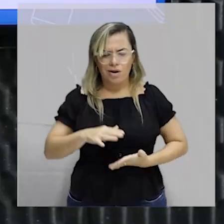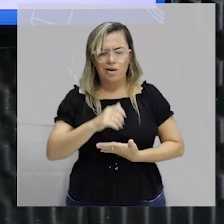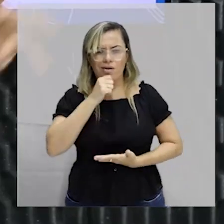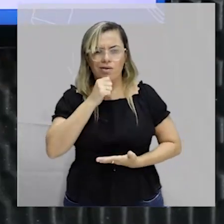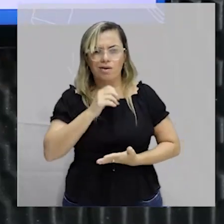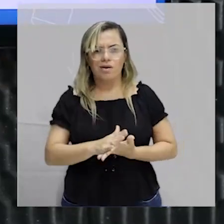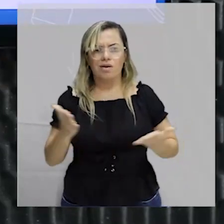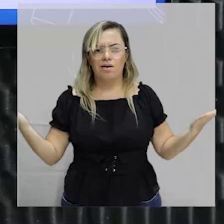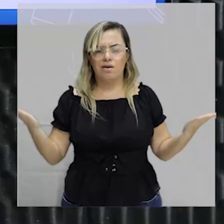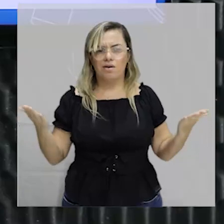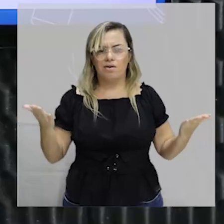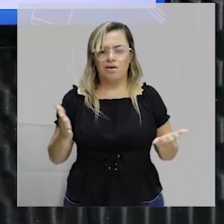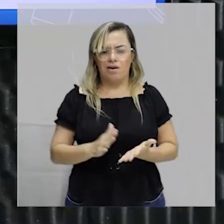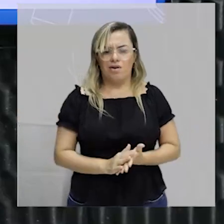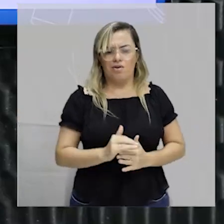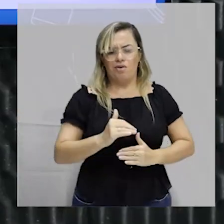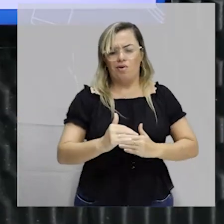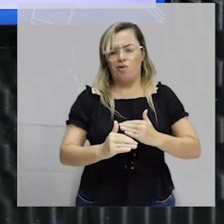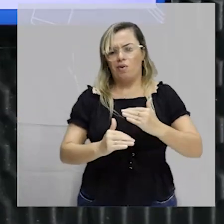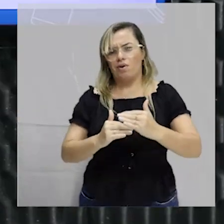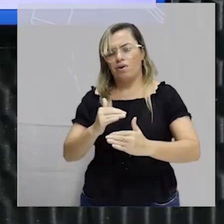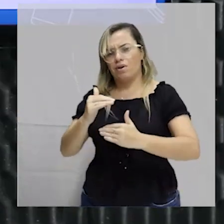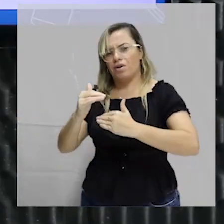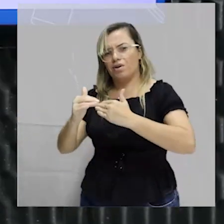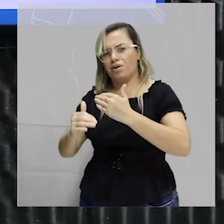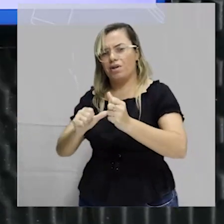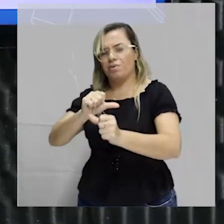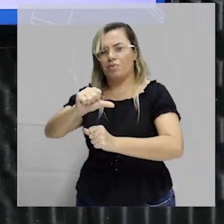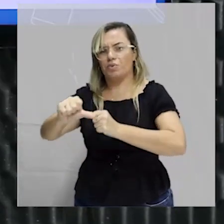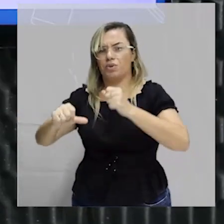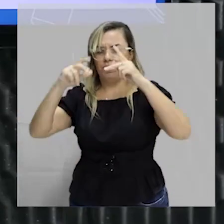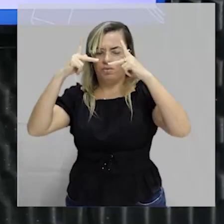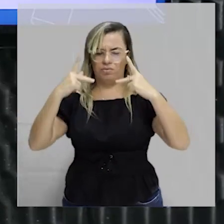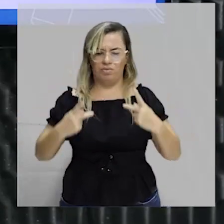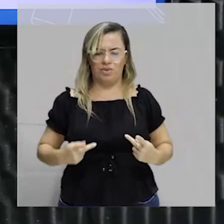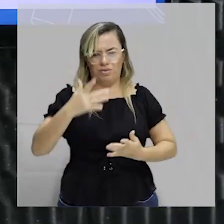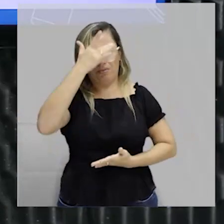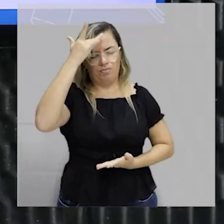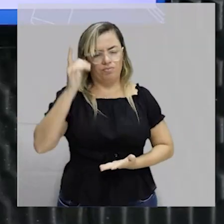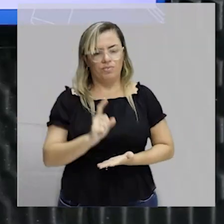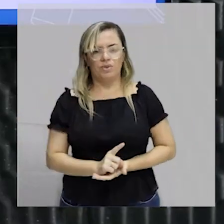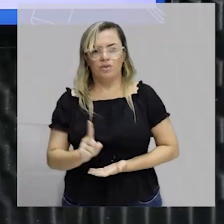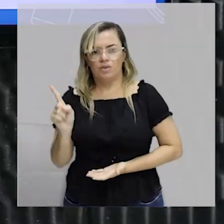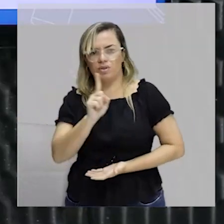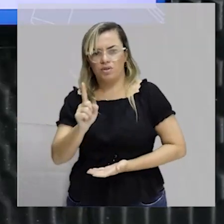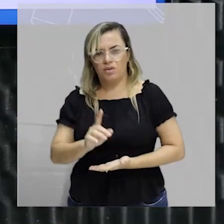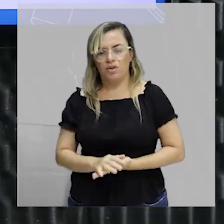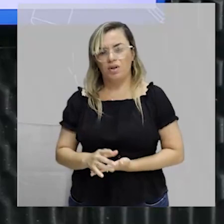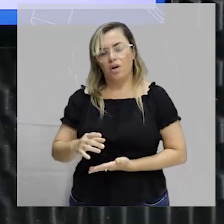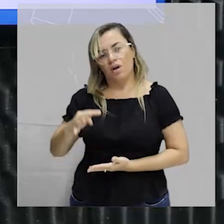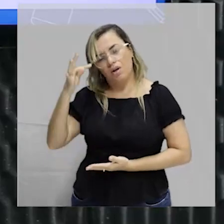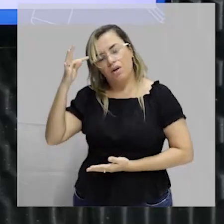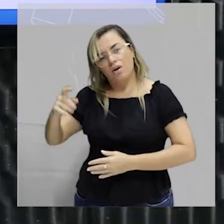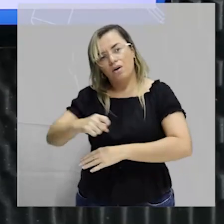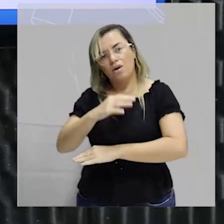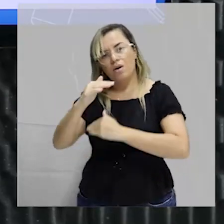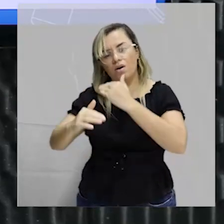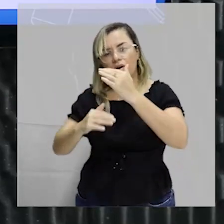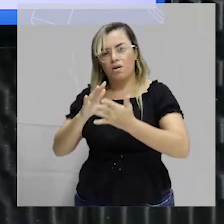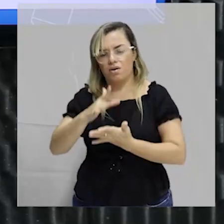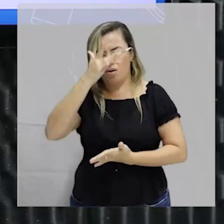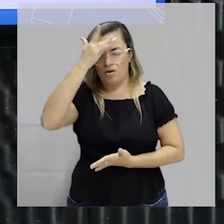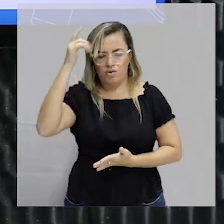se transformar em seres humanos, não, tá? A teoria da evolução ela nem diz que os seres humanos eles vieram do macaco. Essa é uma fala